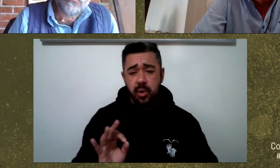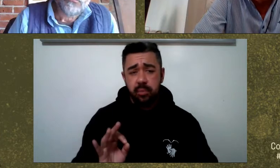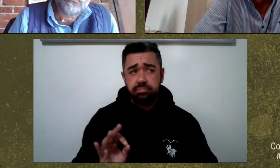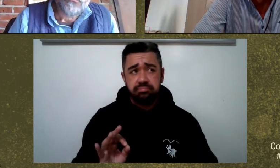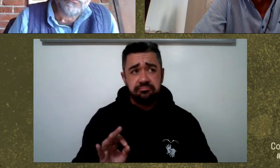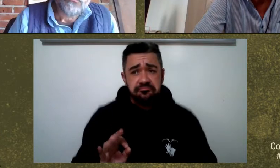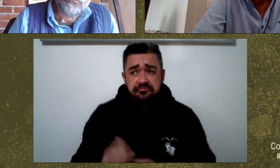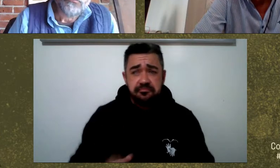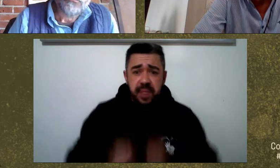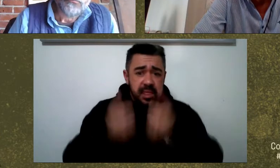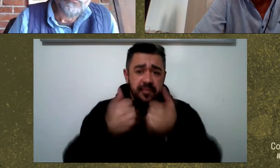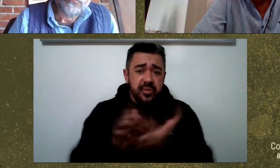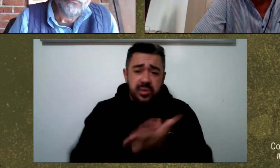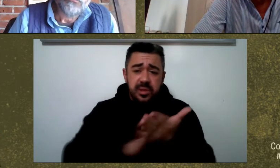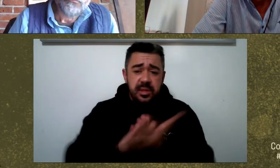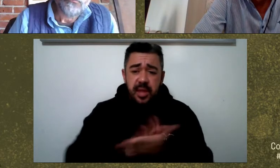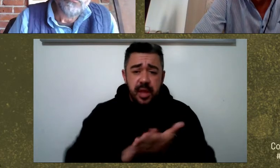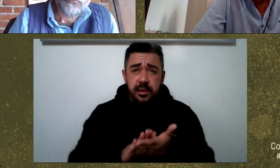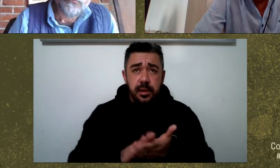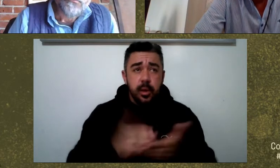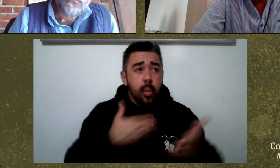em lugar nenhum do mundo.